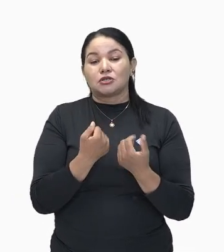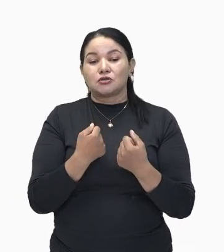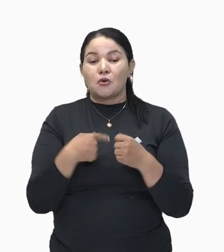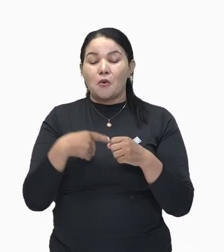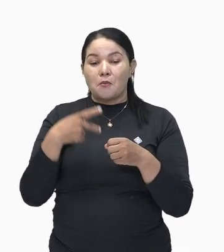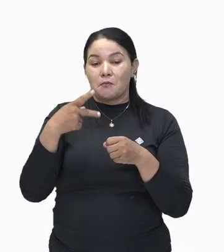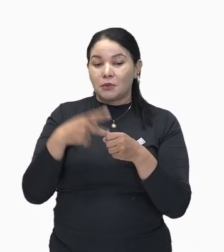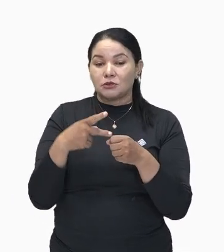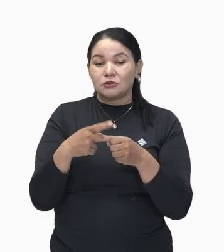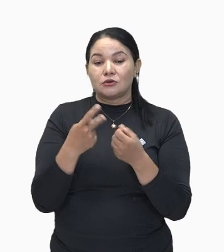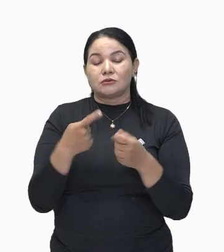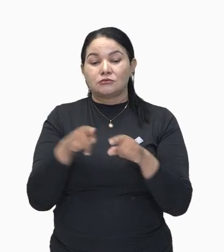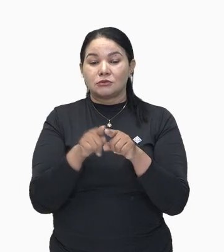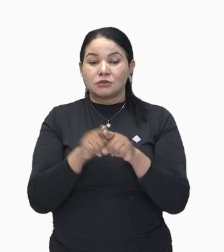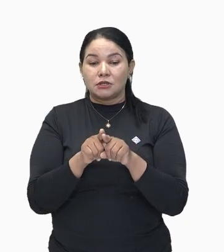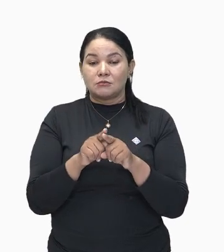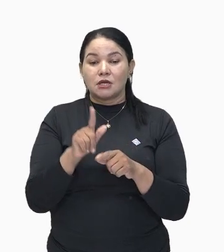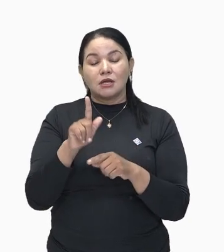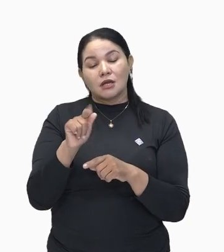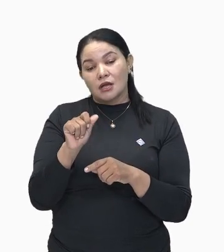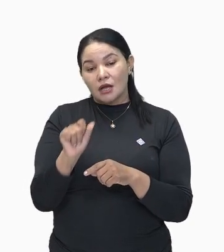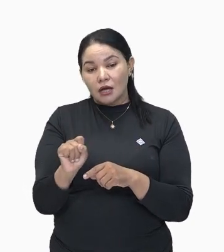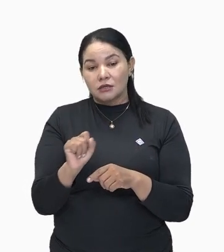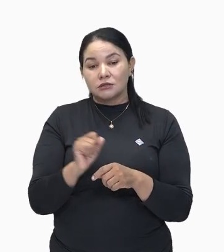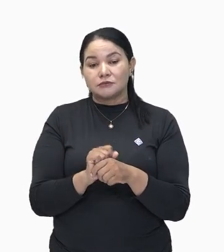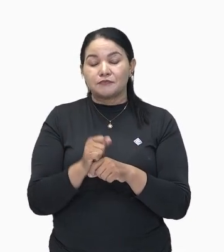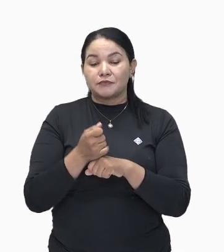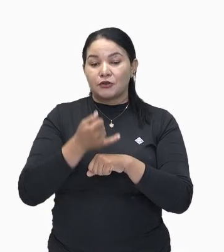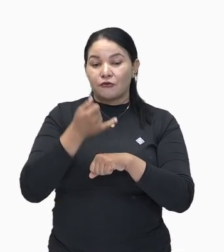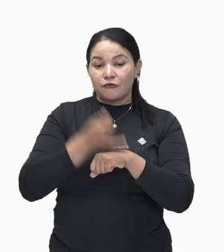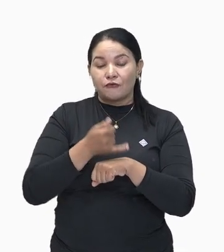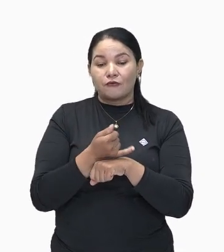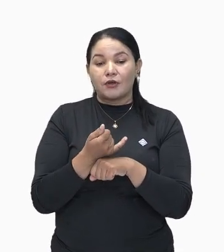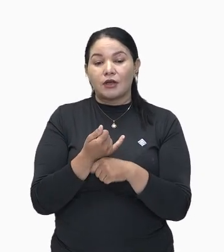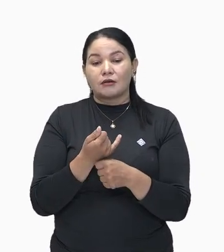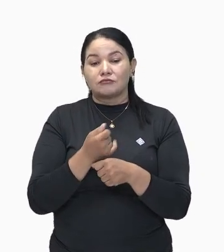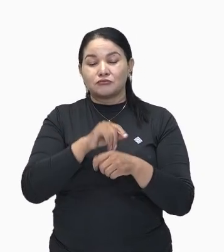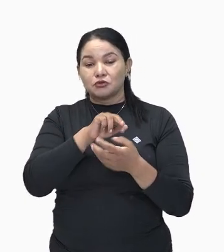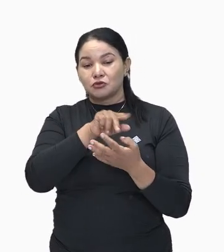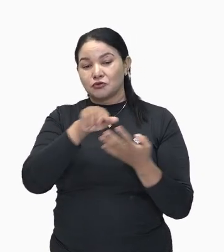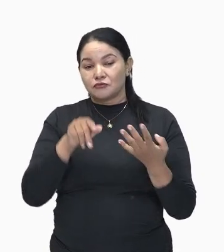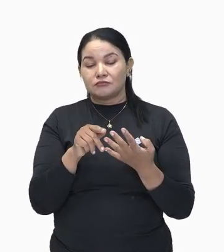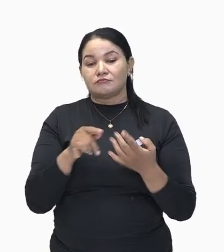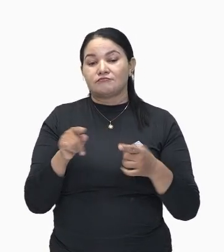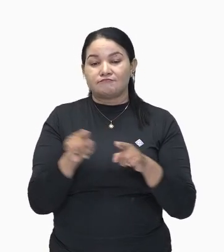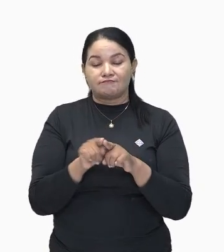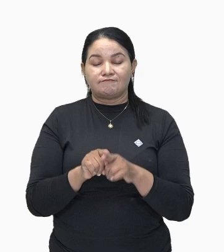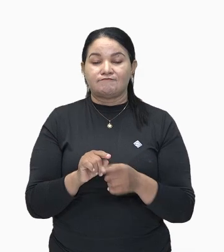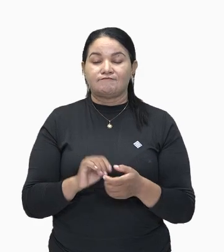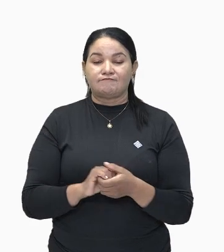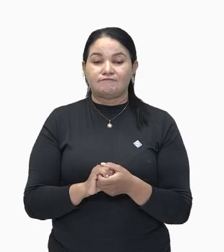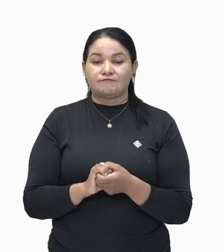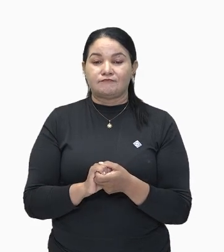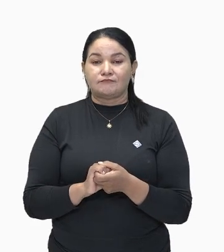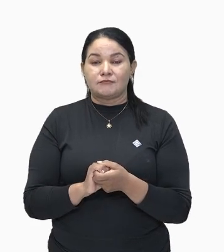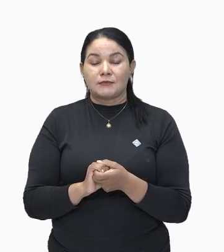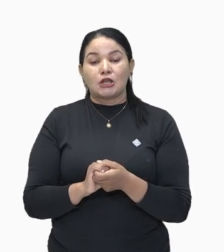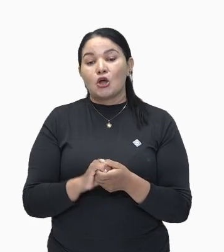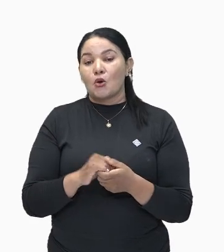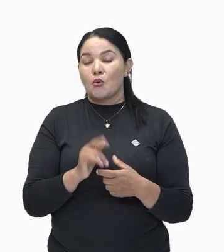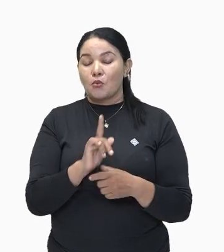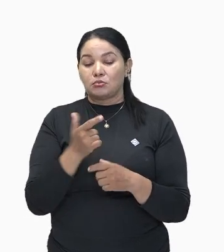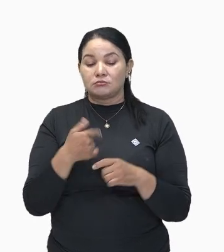gás natural, além do ferro, do alumínio e do cobre. Agora, quais serão essas áreas,